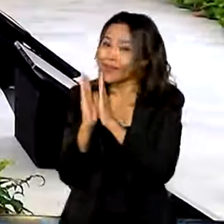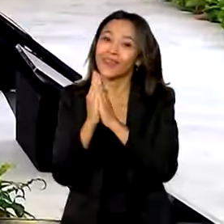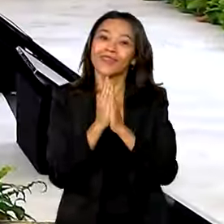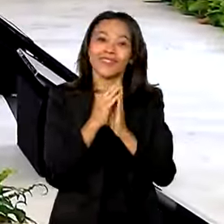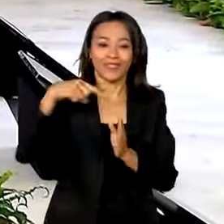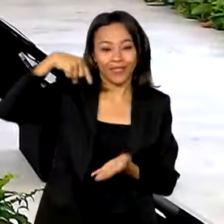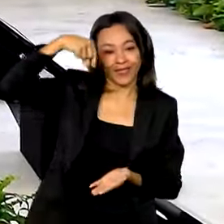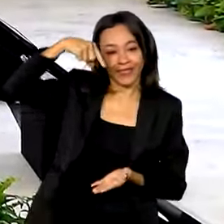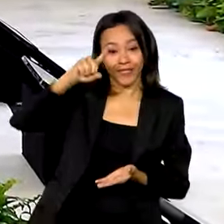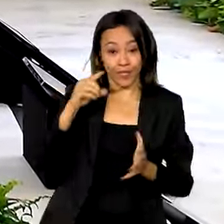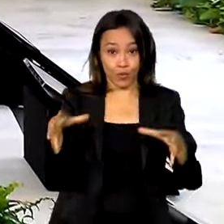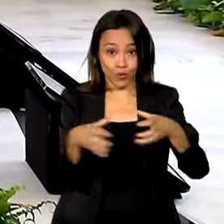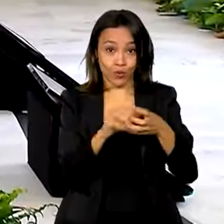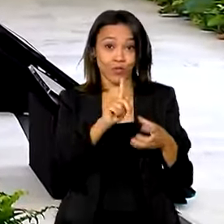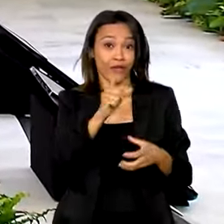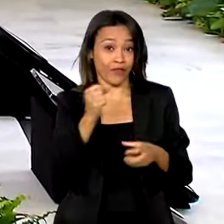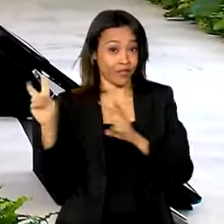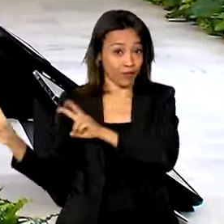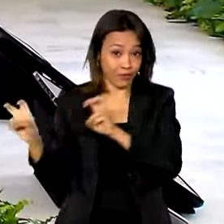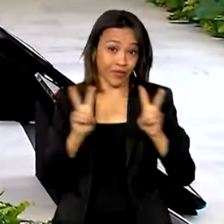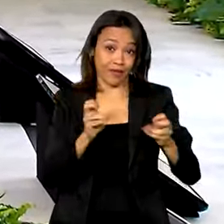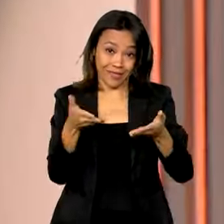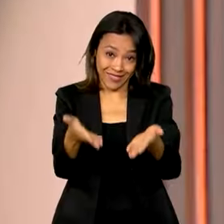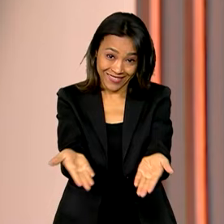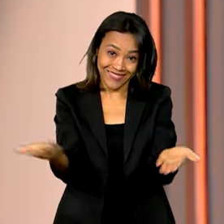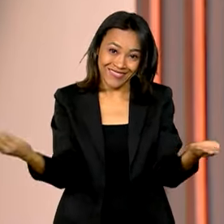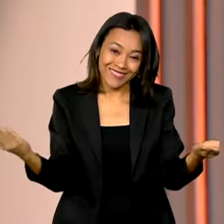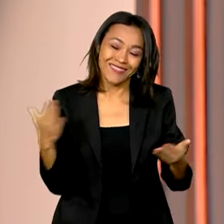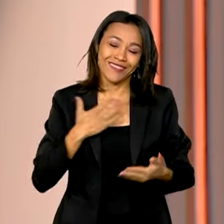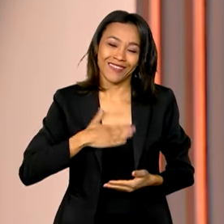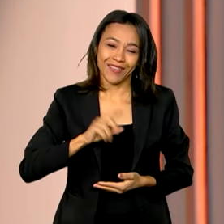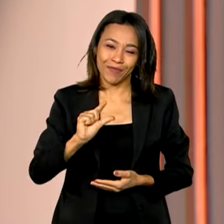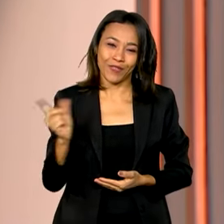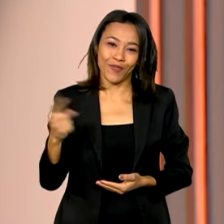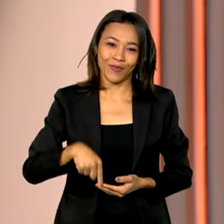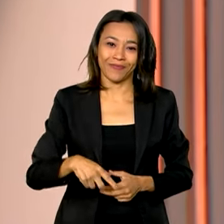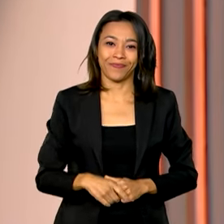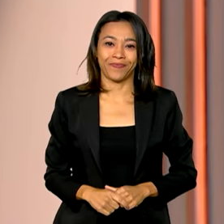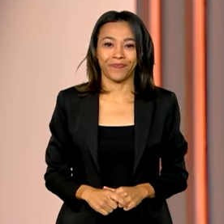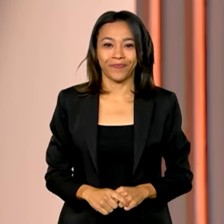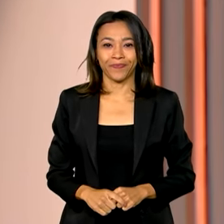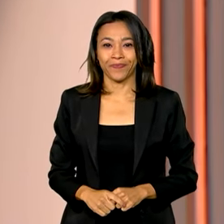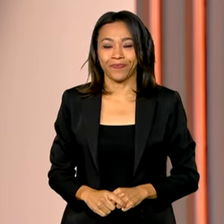G20 serão destaque na Esplanada dos Ministérios. A gente volta já já.